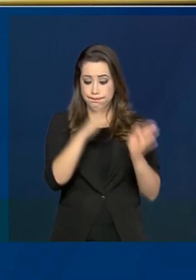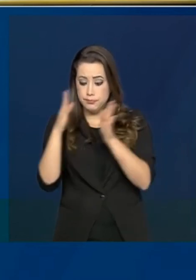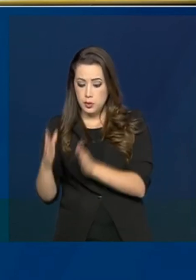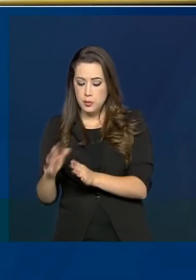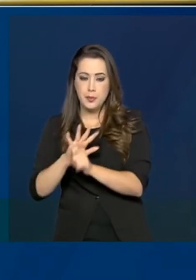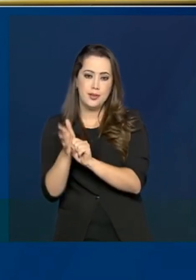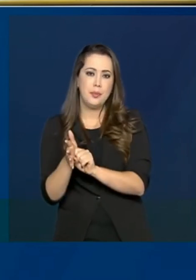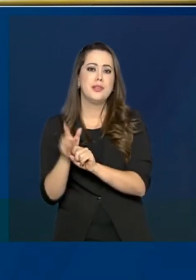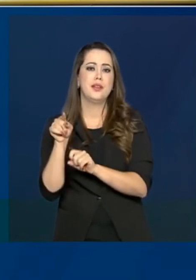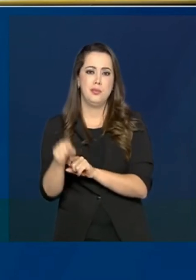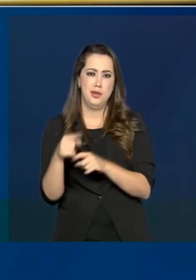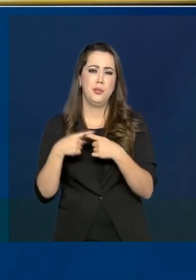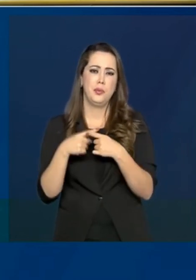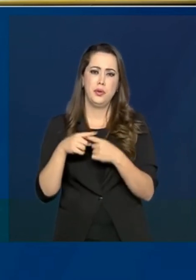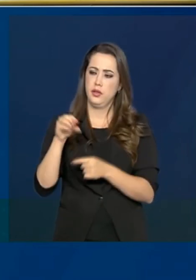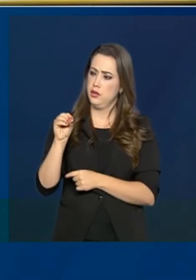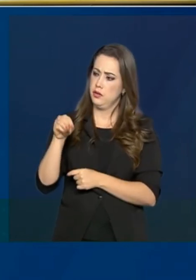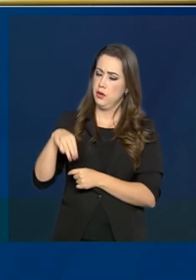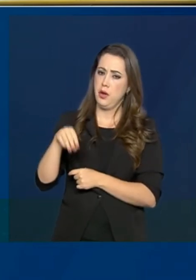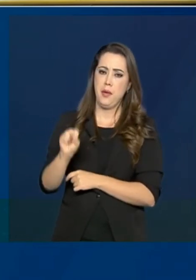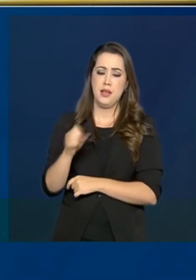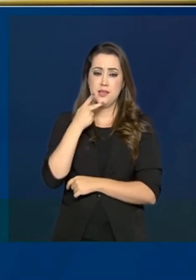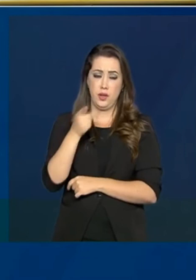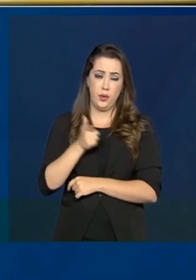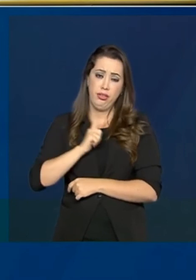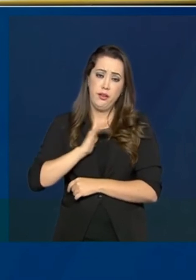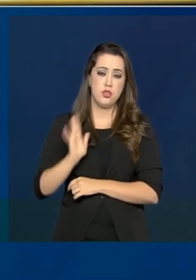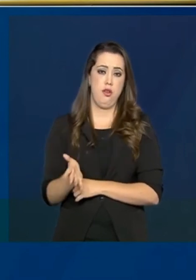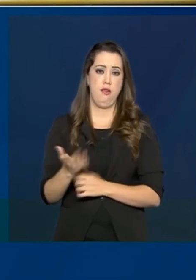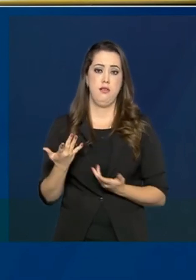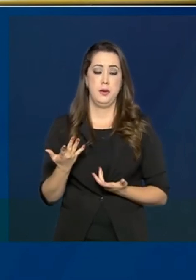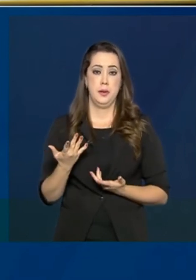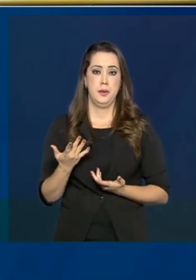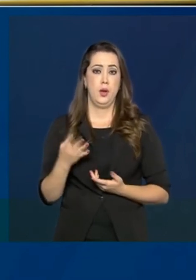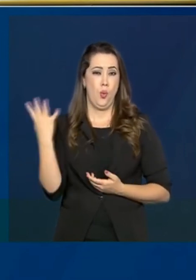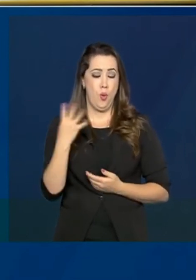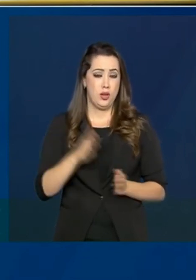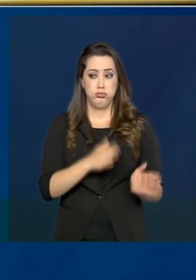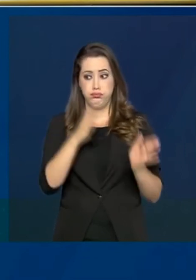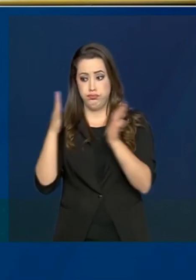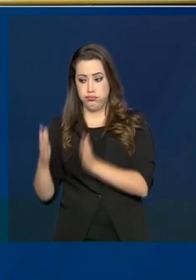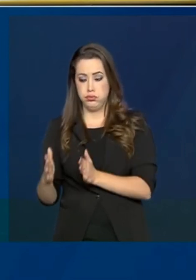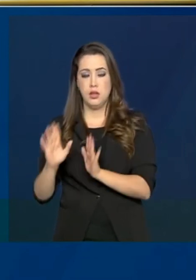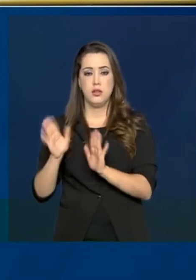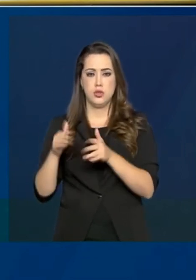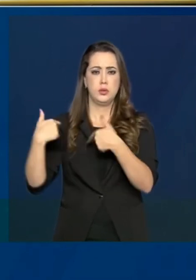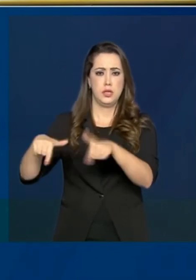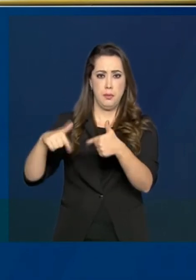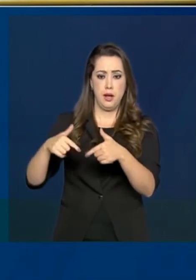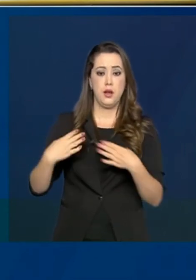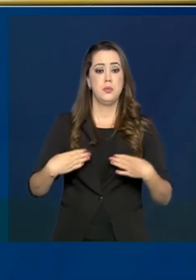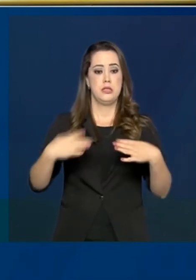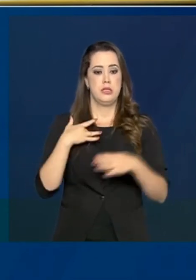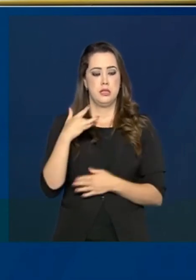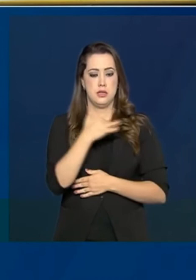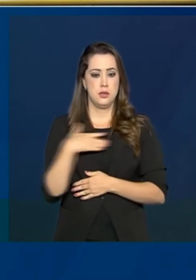pela Organização Mundial de Saúde no último dia 27 de agosto, e já iniciadas suas ações pelo Ministério da